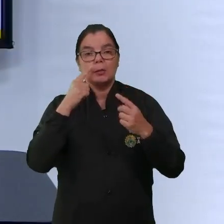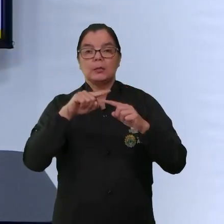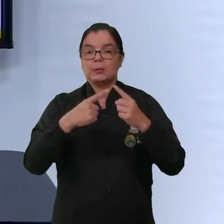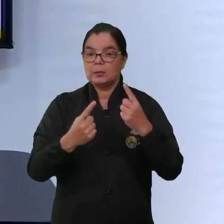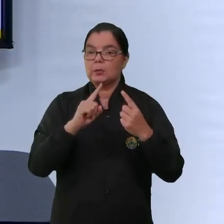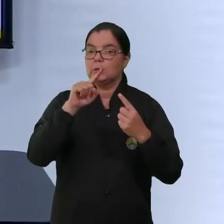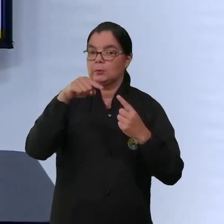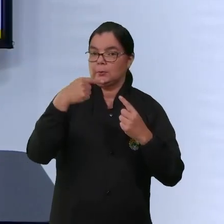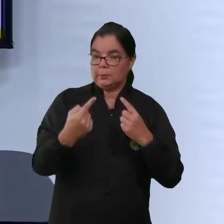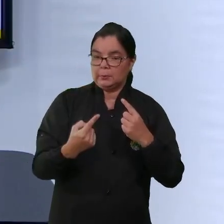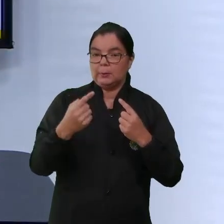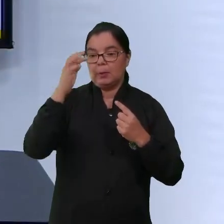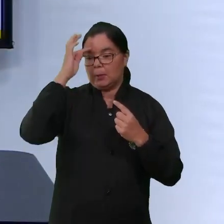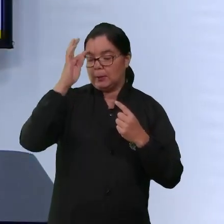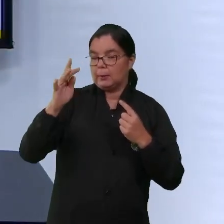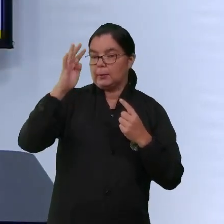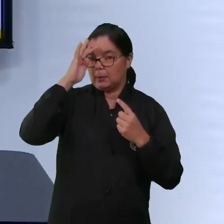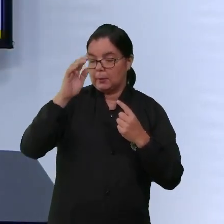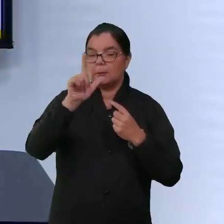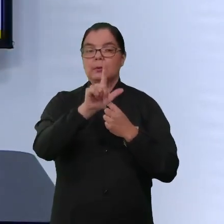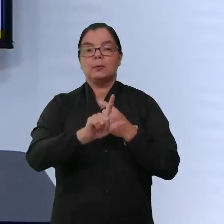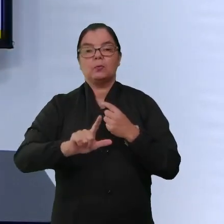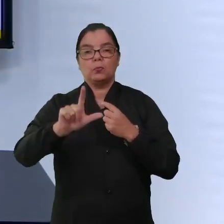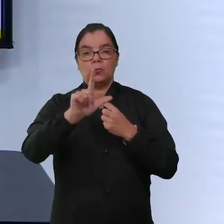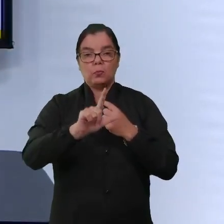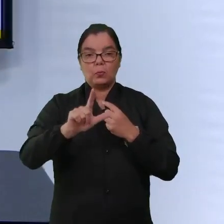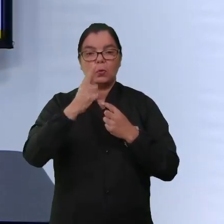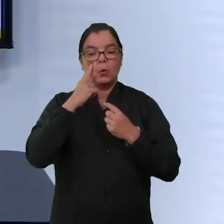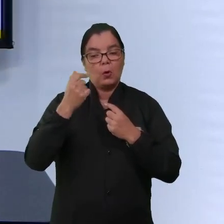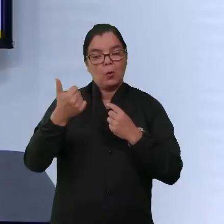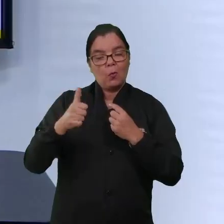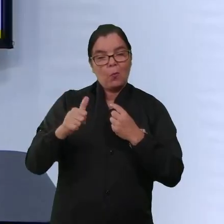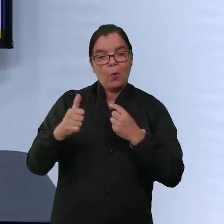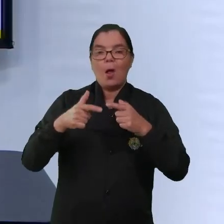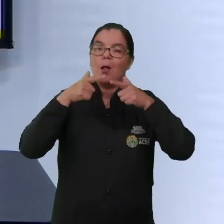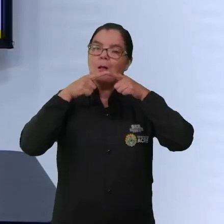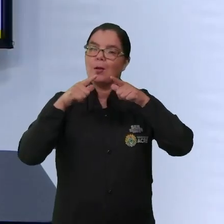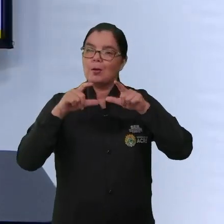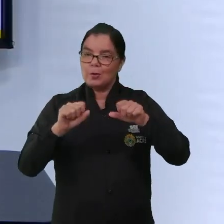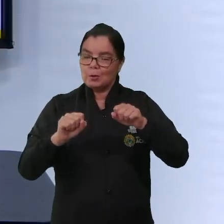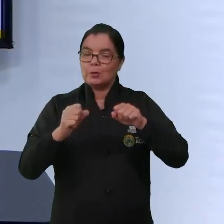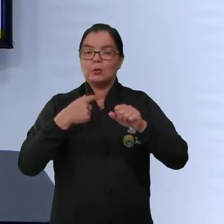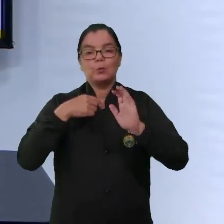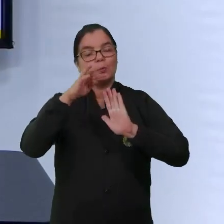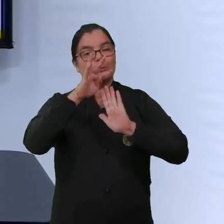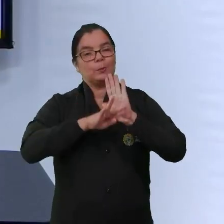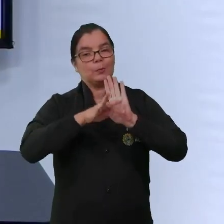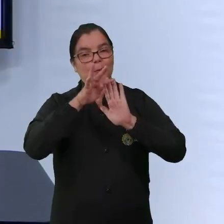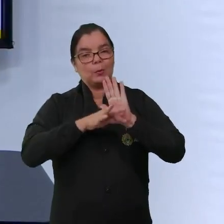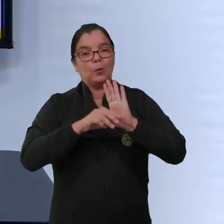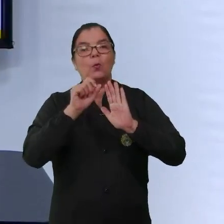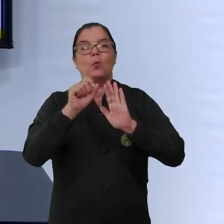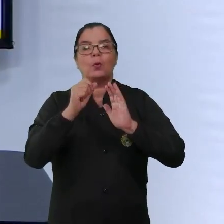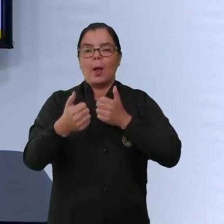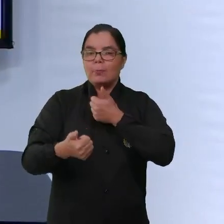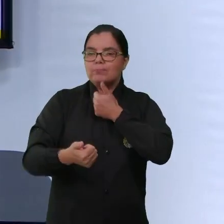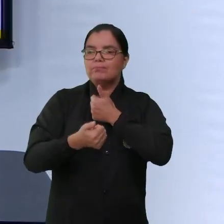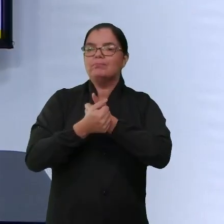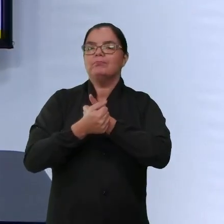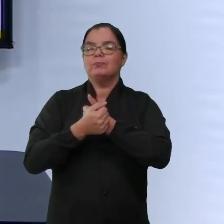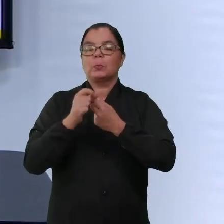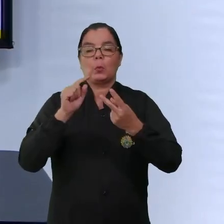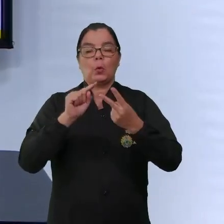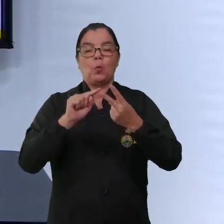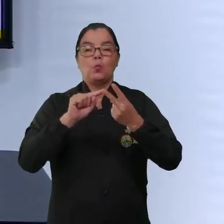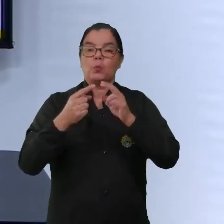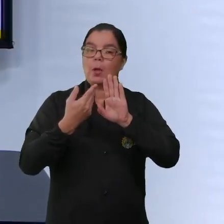Para além da teoria e literária, eu faço a análise linguística do meu texto. O que se aproxima, o que